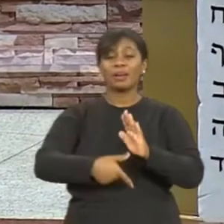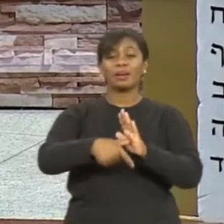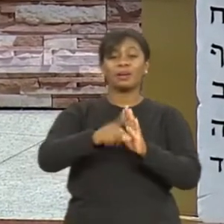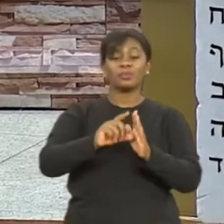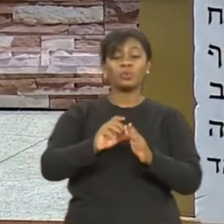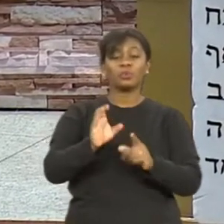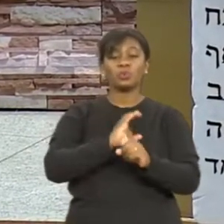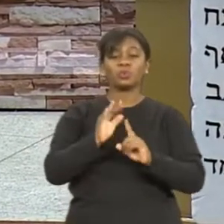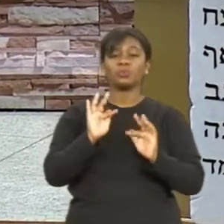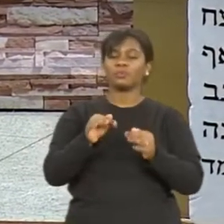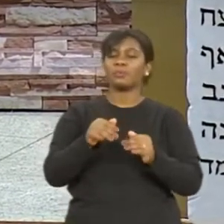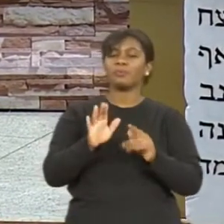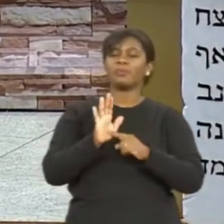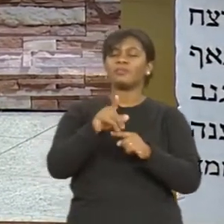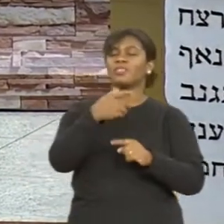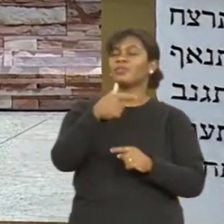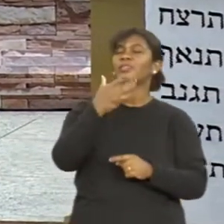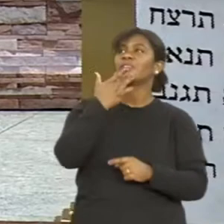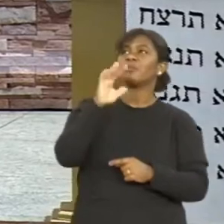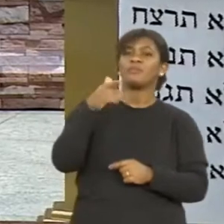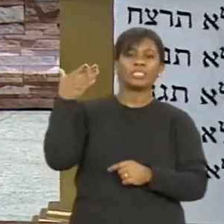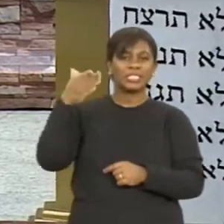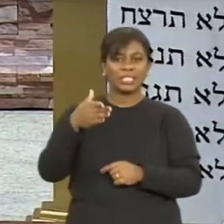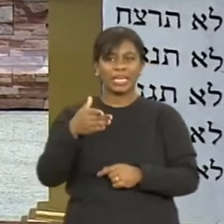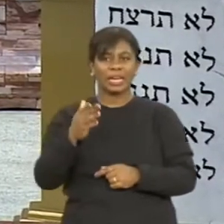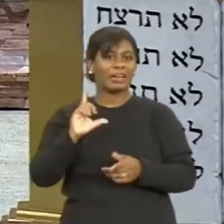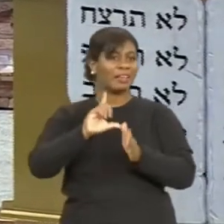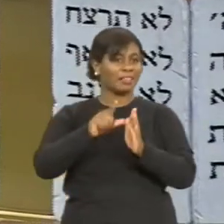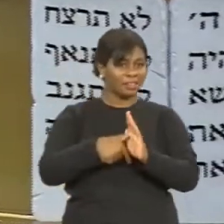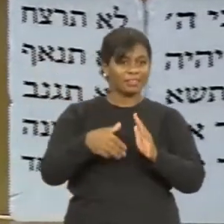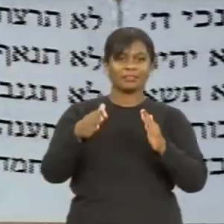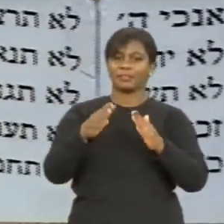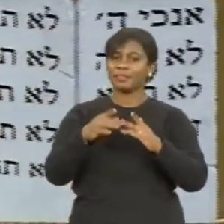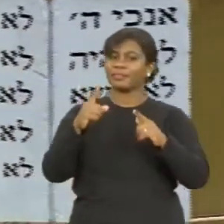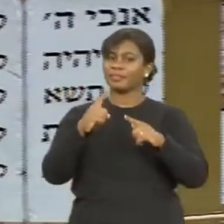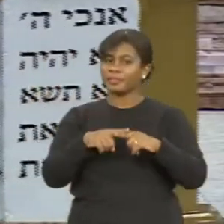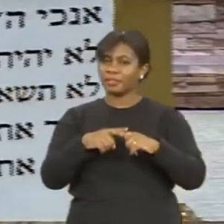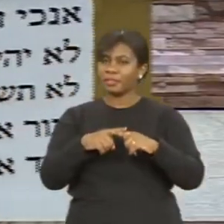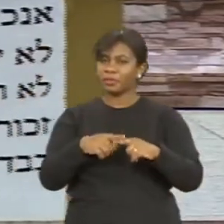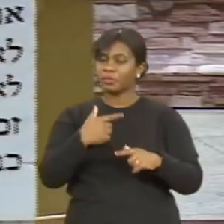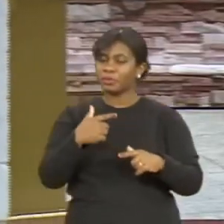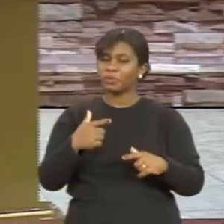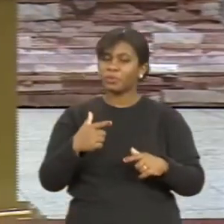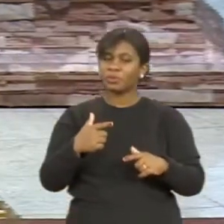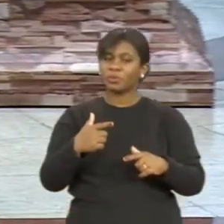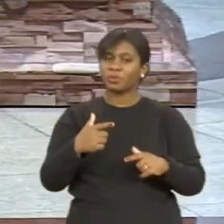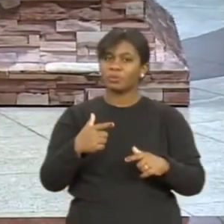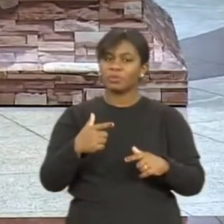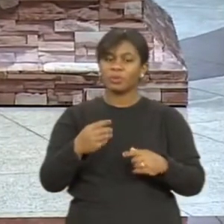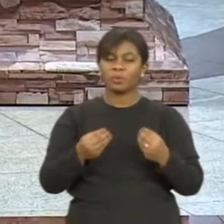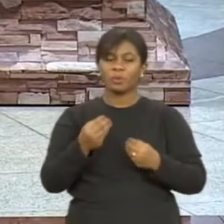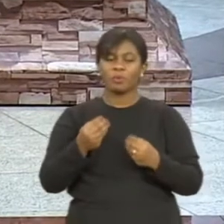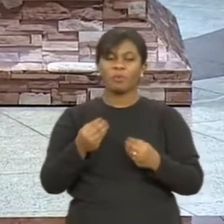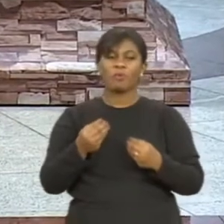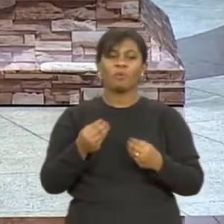temor. Você chegar atrasado na igreja, quando não tem condições, porque saiu correndo do